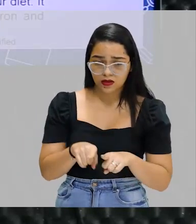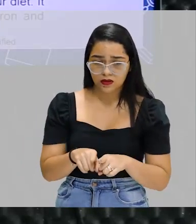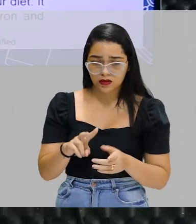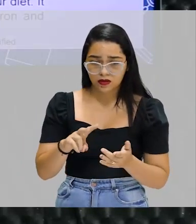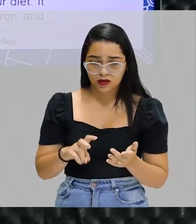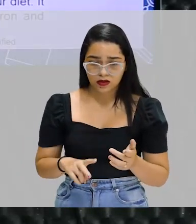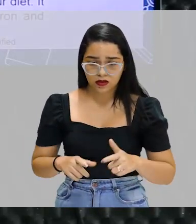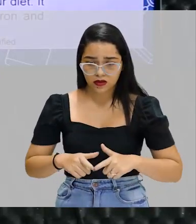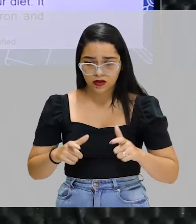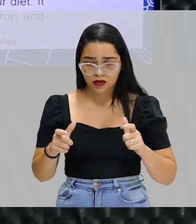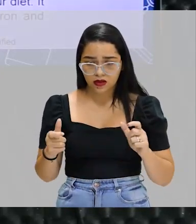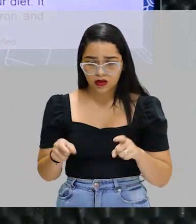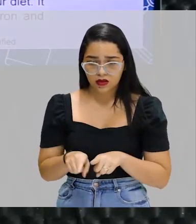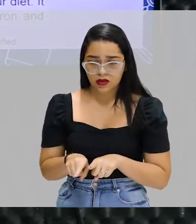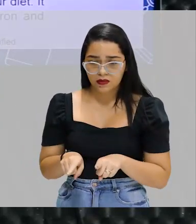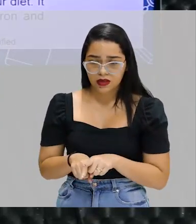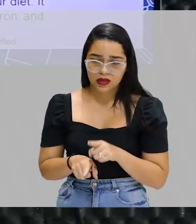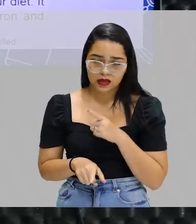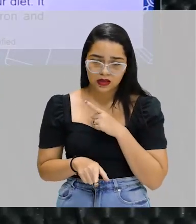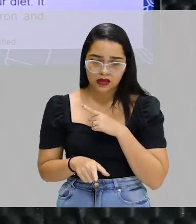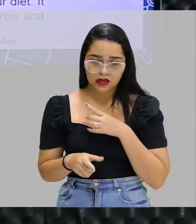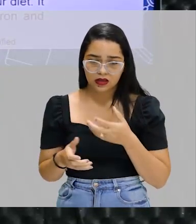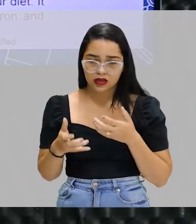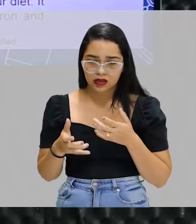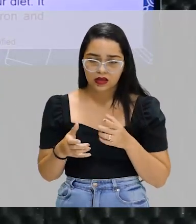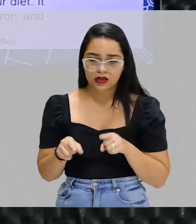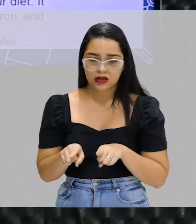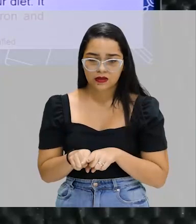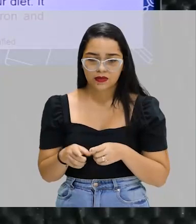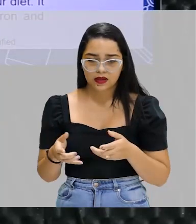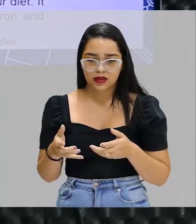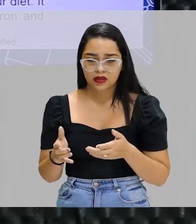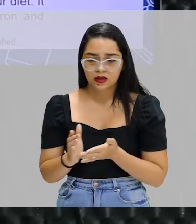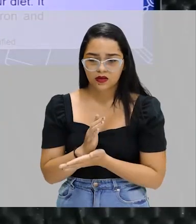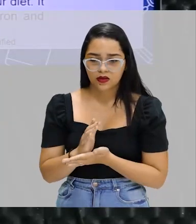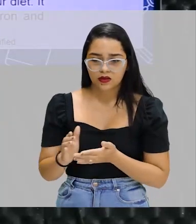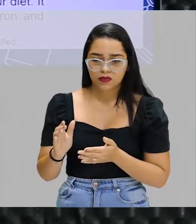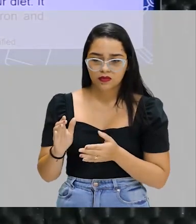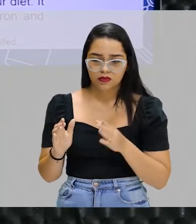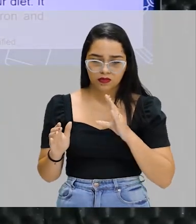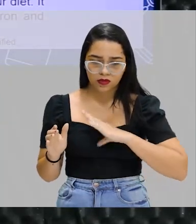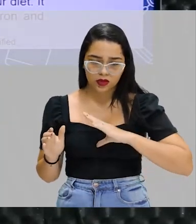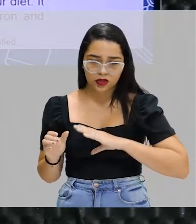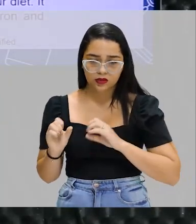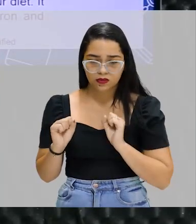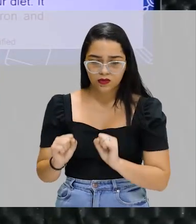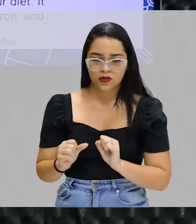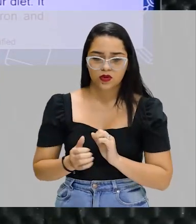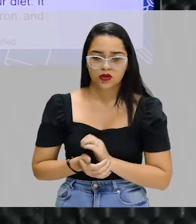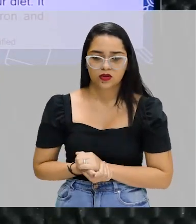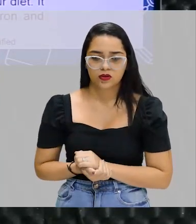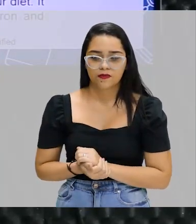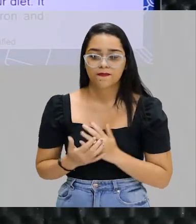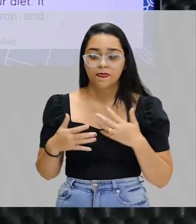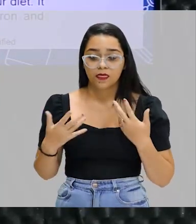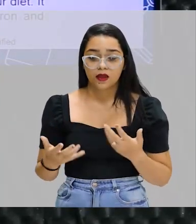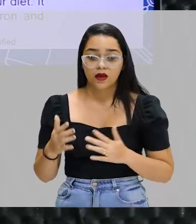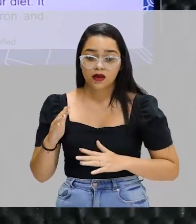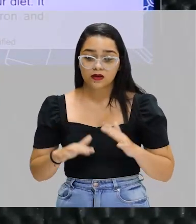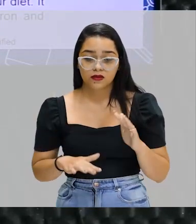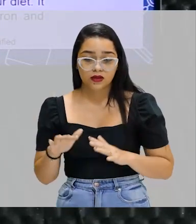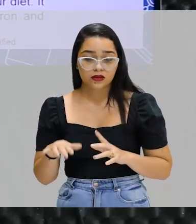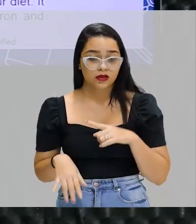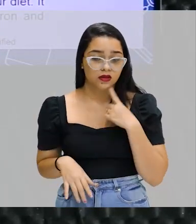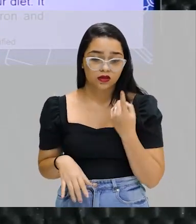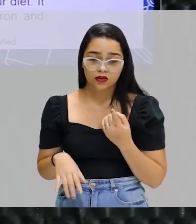vocabulário um pouco mais avançado, você quer fazer uma leitura como você faria em português, você pode fazer isso. A questão é, muitas vezes não é